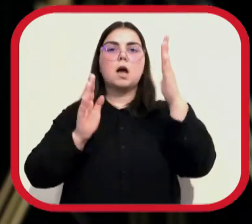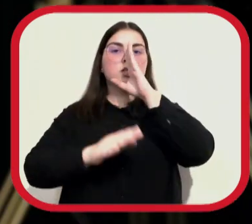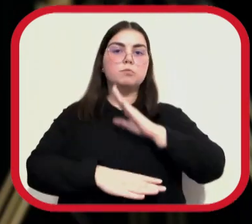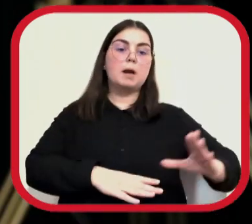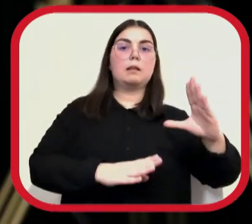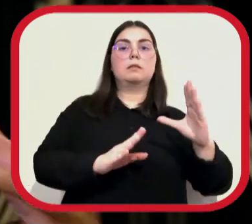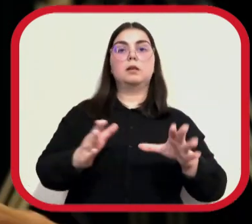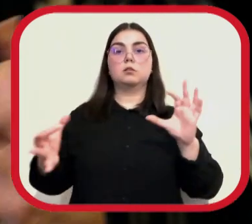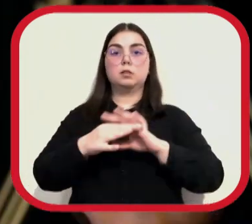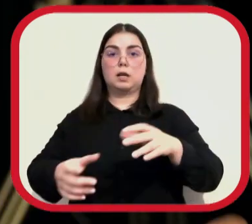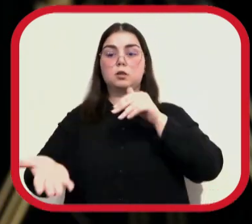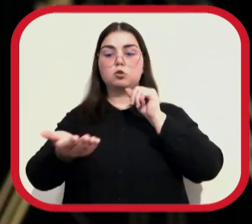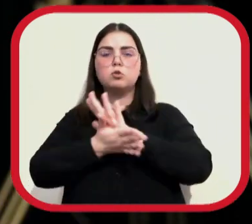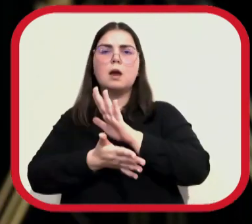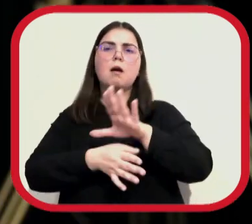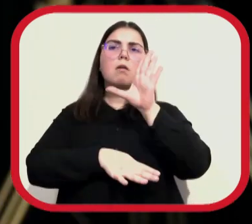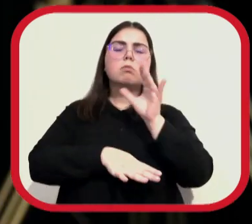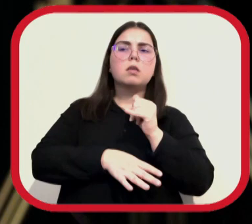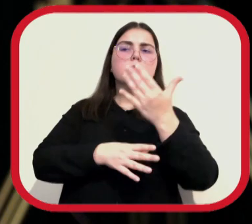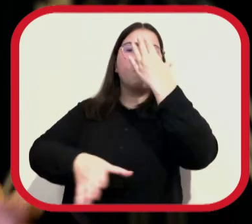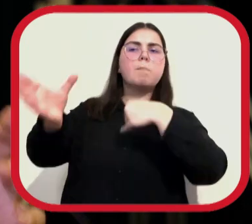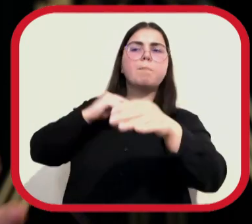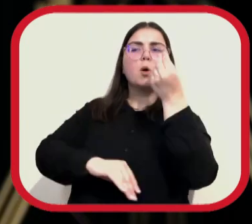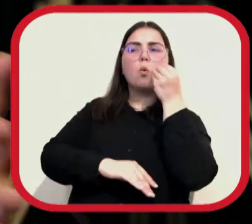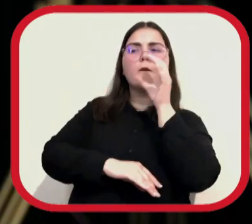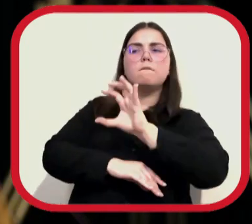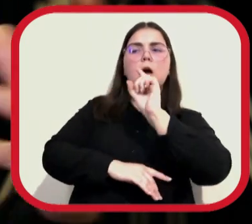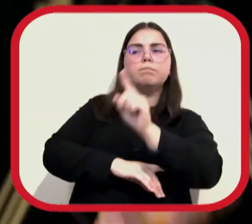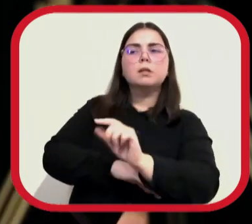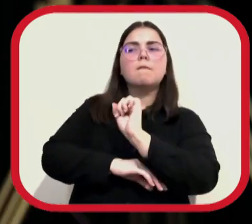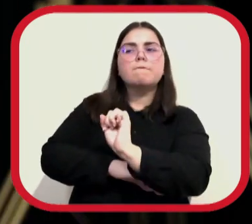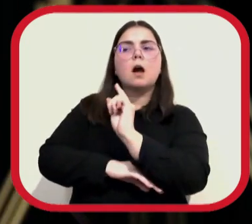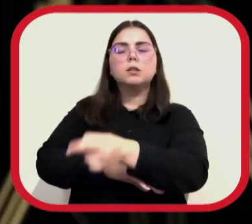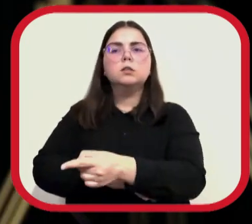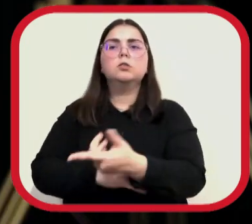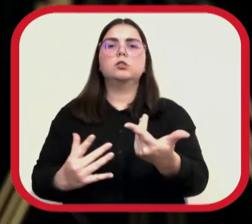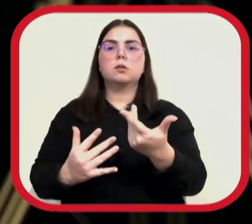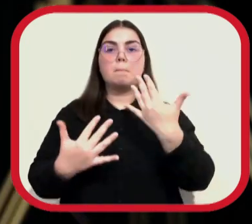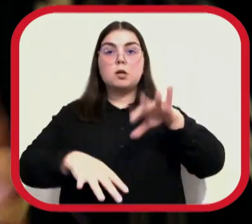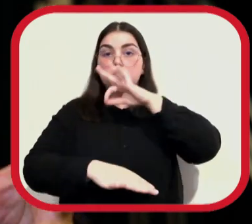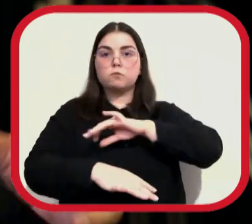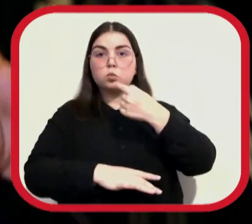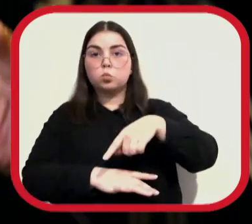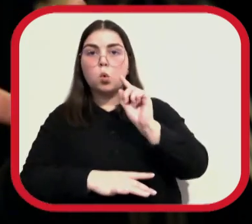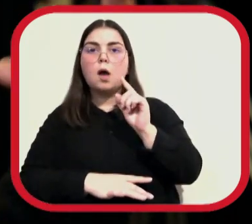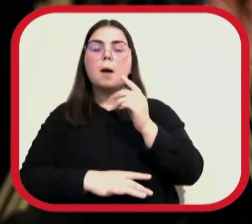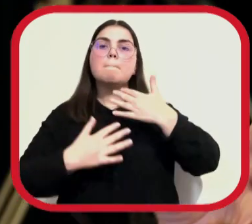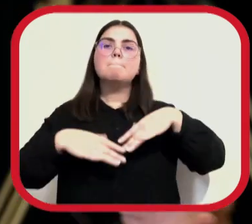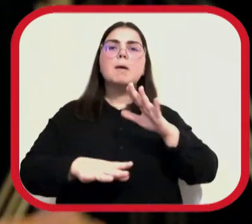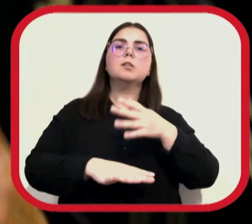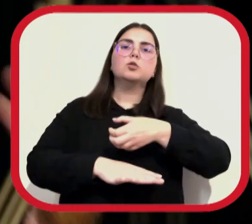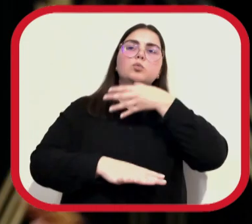cidadãos que emulam as práticas jornalísticas, ou seja, tentam aprender as práticas jornalísticas, mesmo não